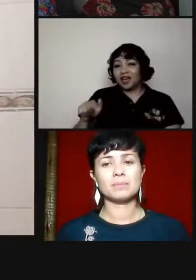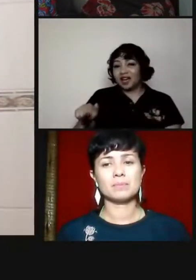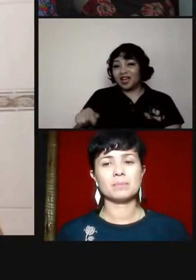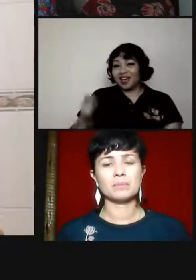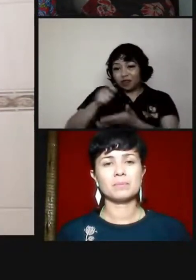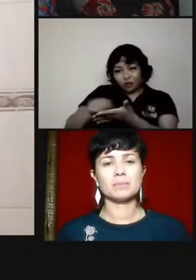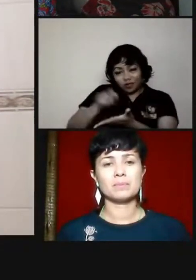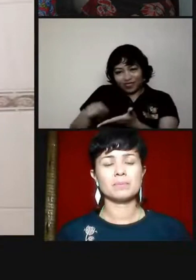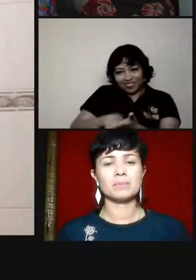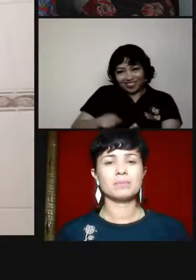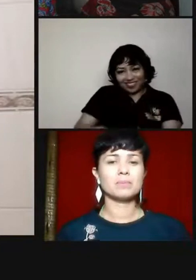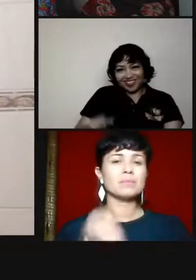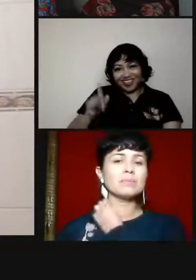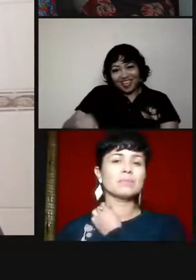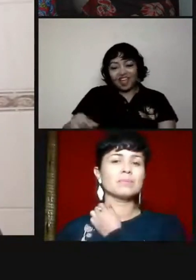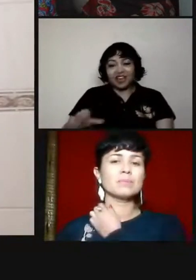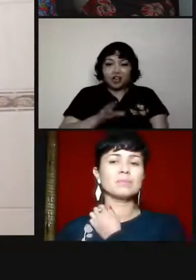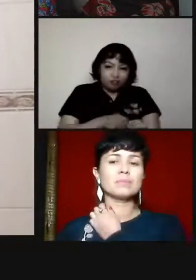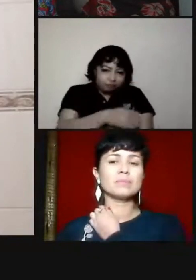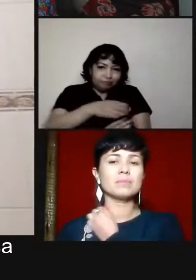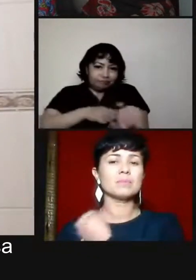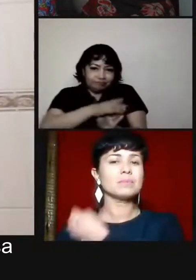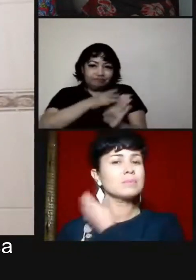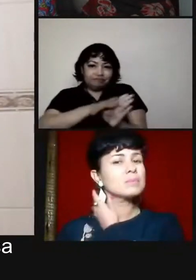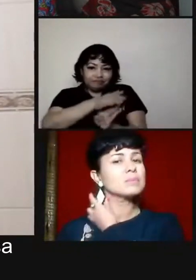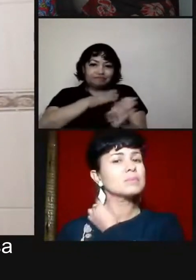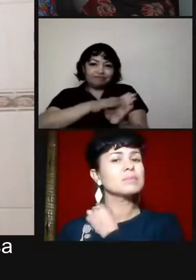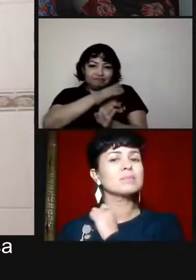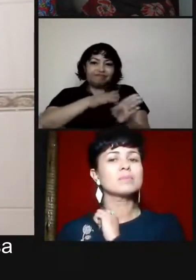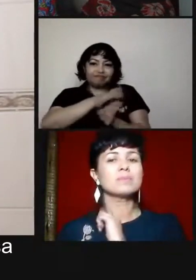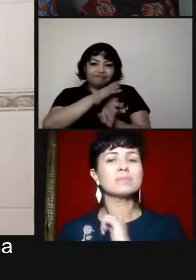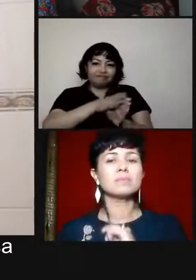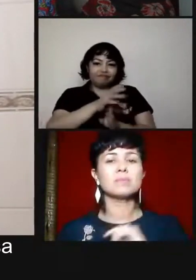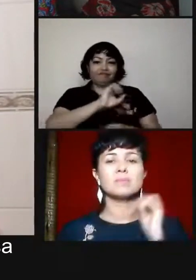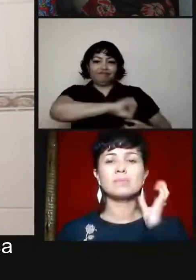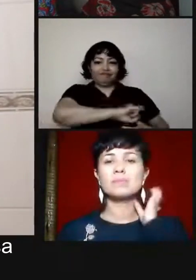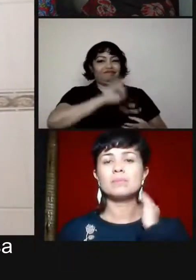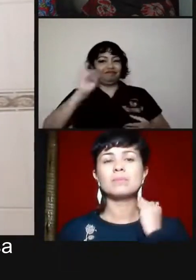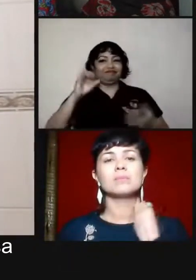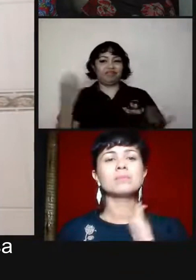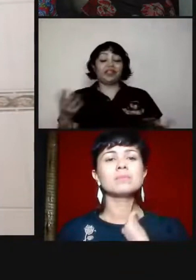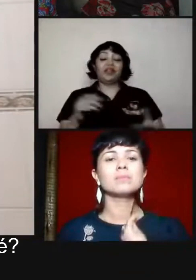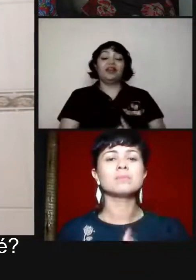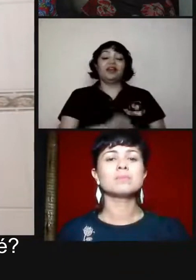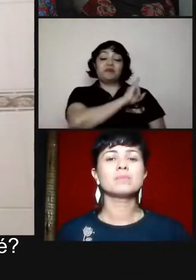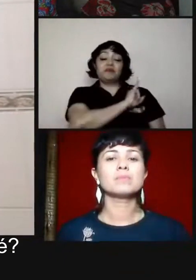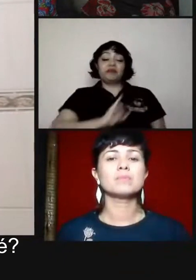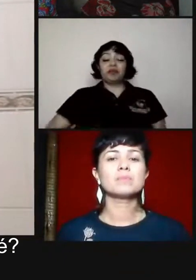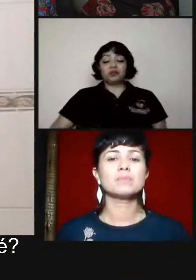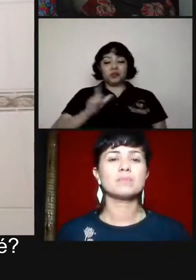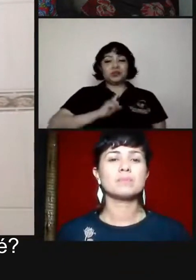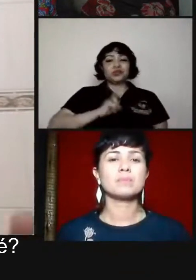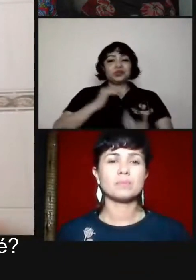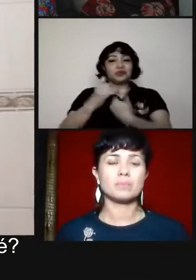né? Era o conselheiro aí do imperador. Então tem esse momento também, e é importante essa pesquisa também sobre o